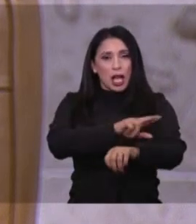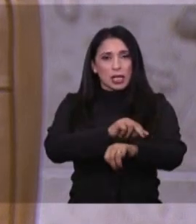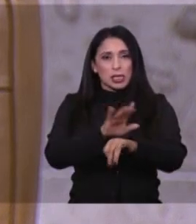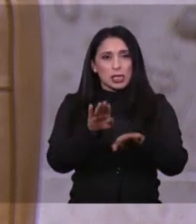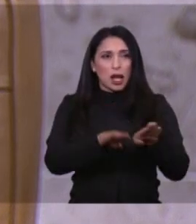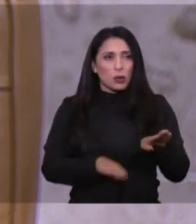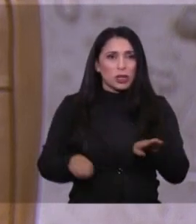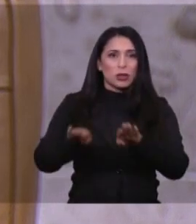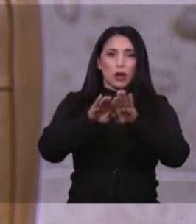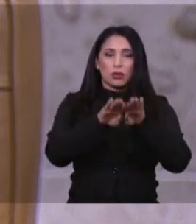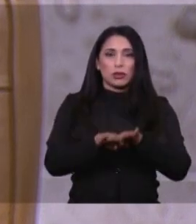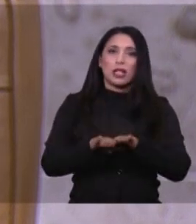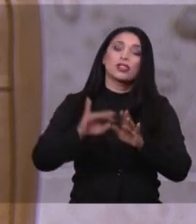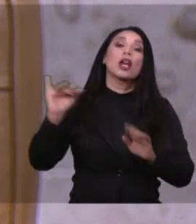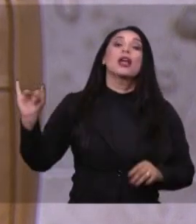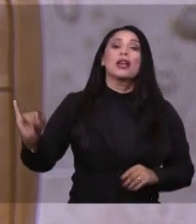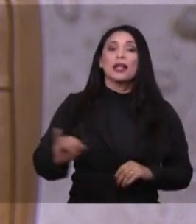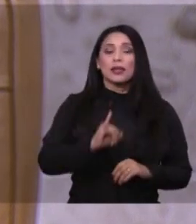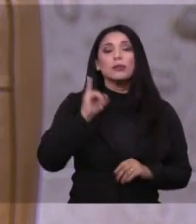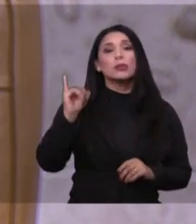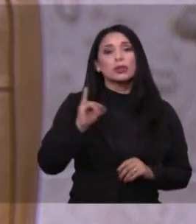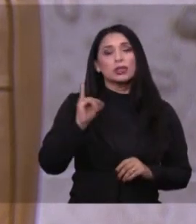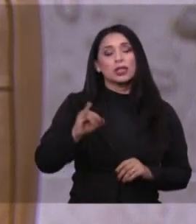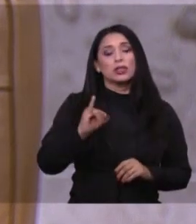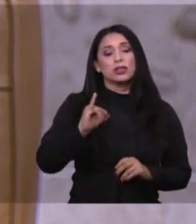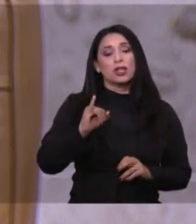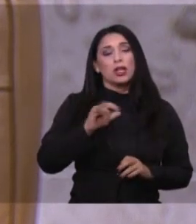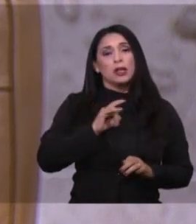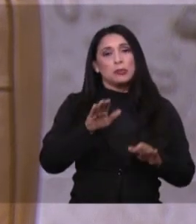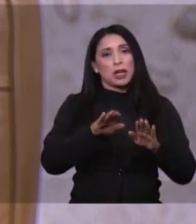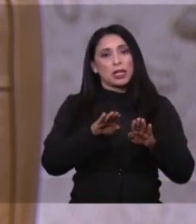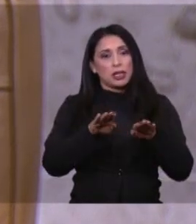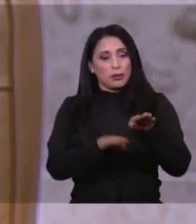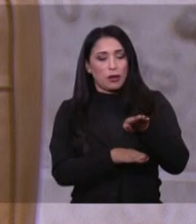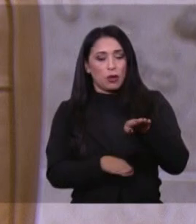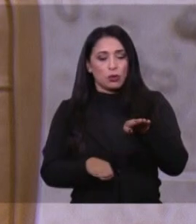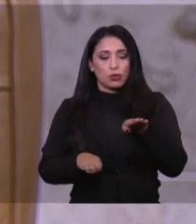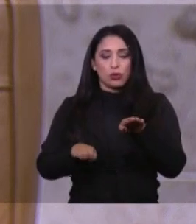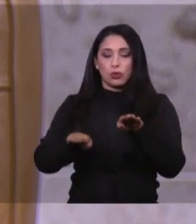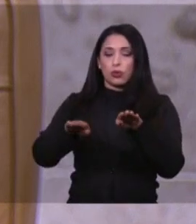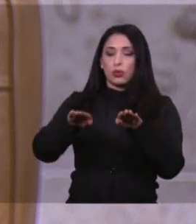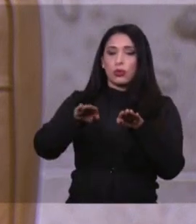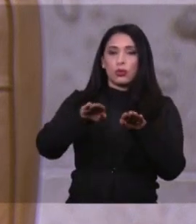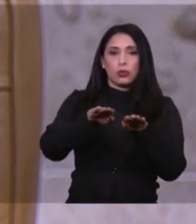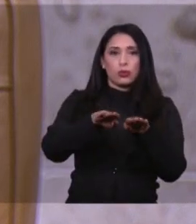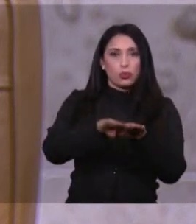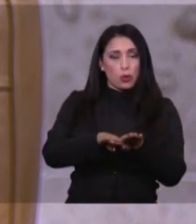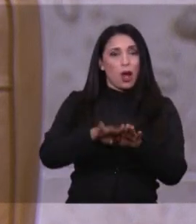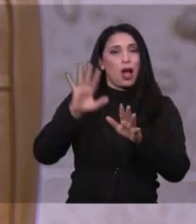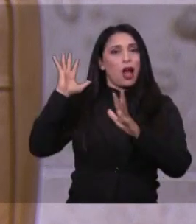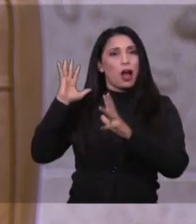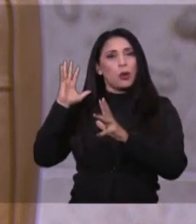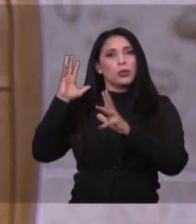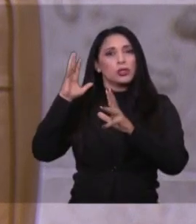fator essencial para que haja superação das desigualdades associadas ao